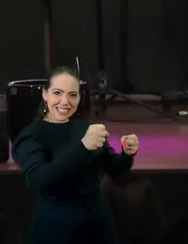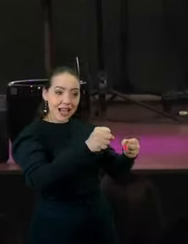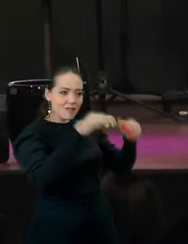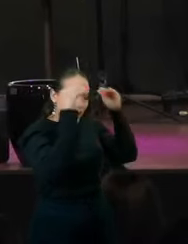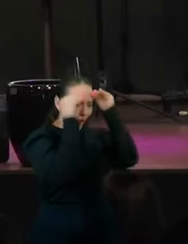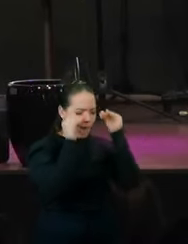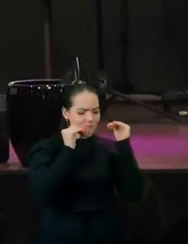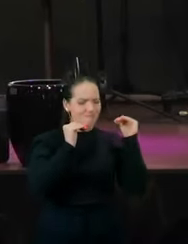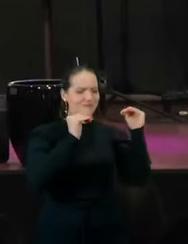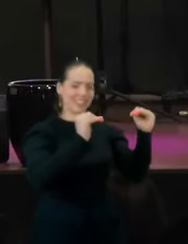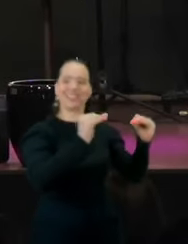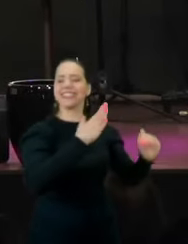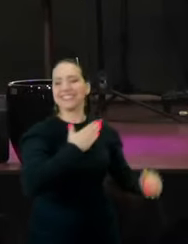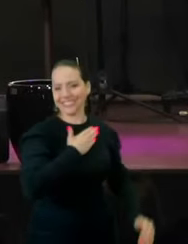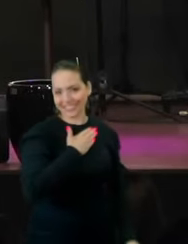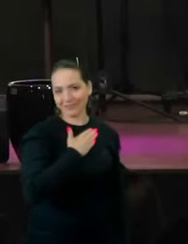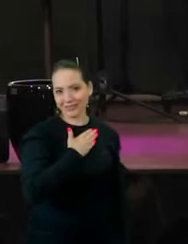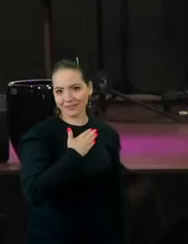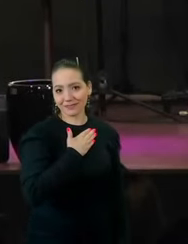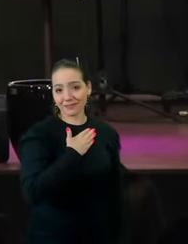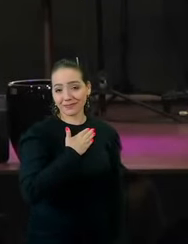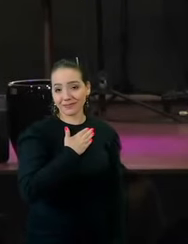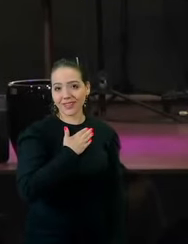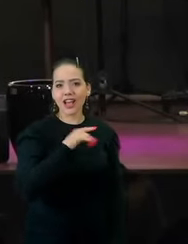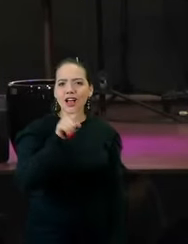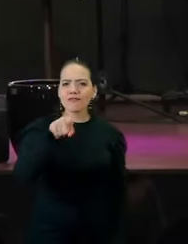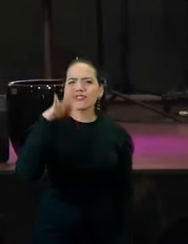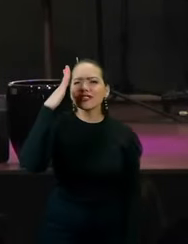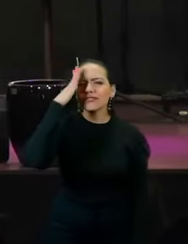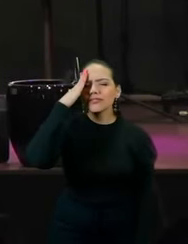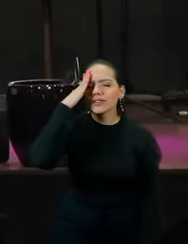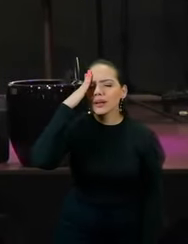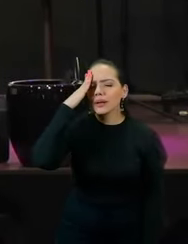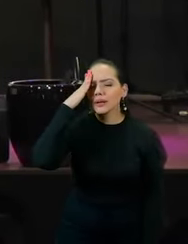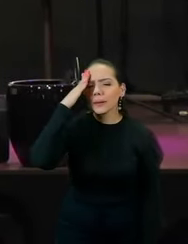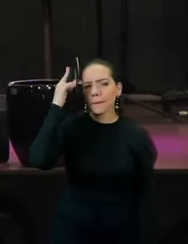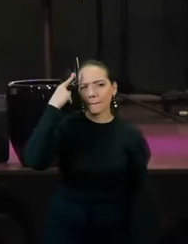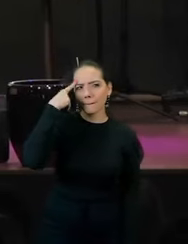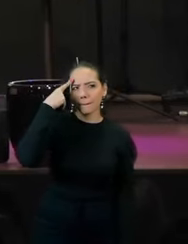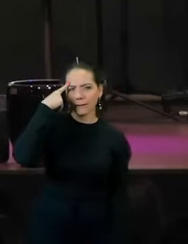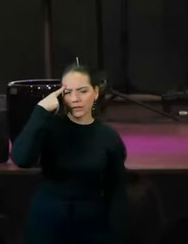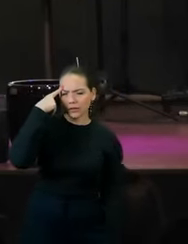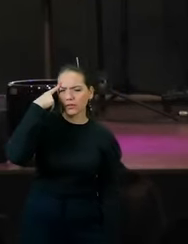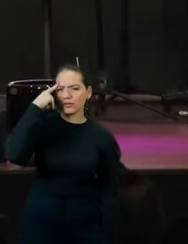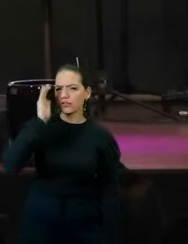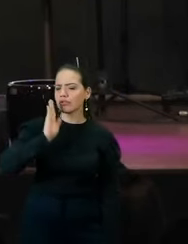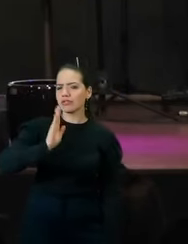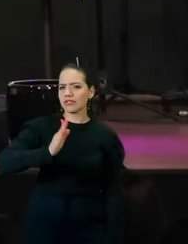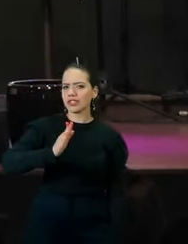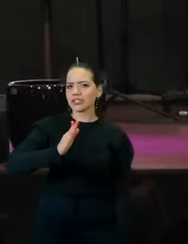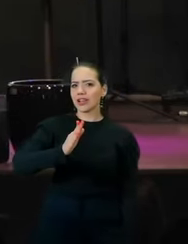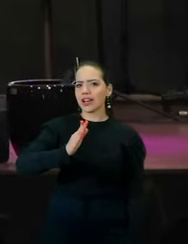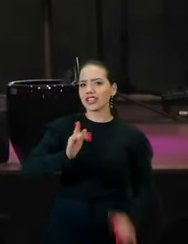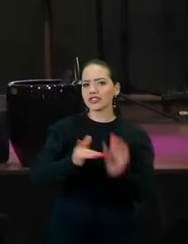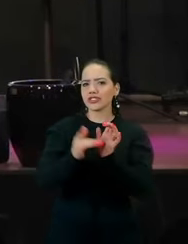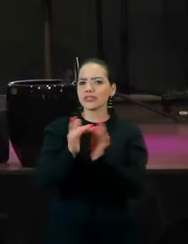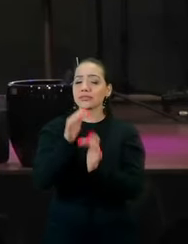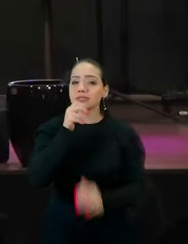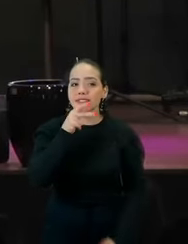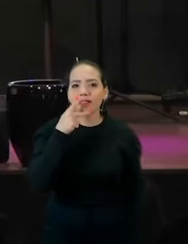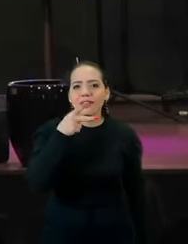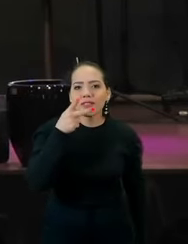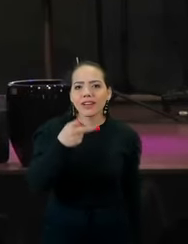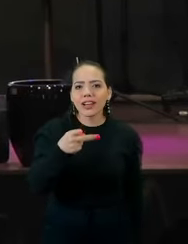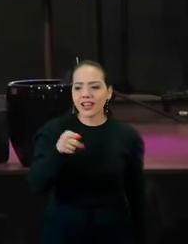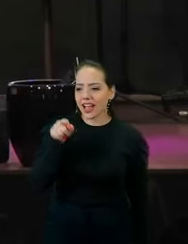Mayara, Ele te conhece. O que tu falou hoje de manhã, o que tu falou meio-dia, o que tu pensou, Ele sabe. Não dá para se